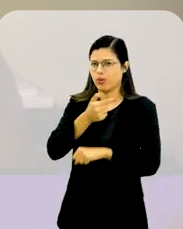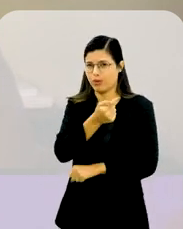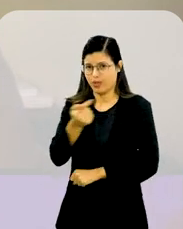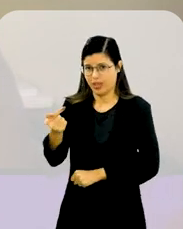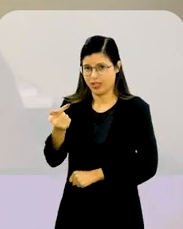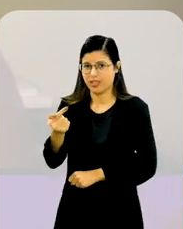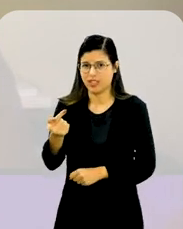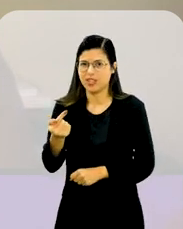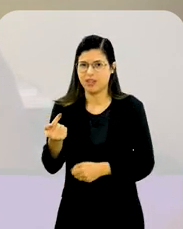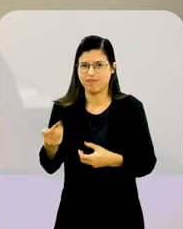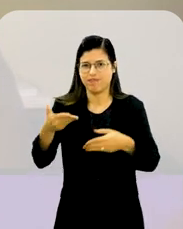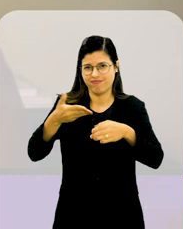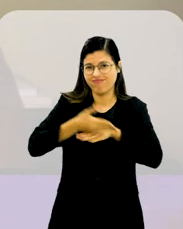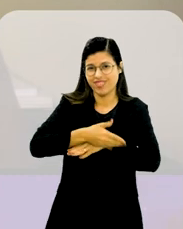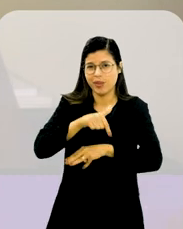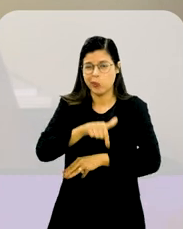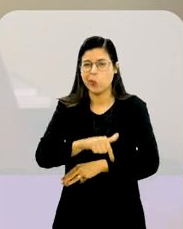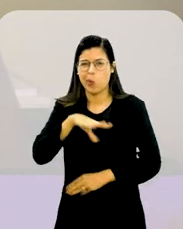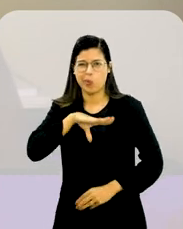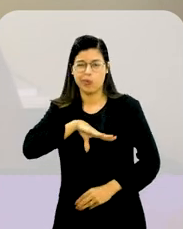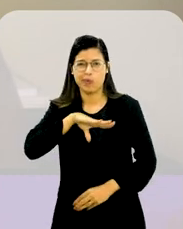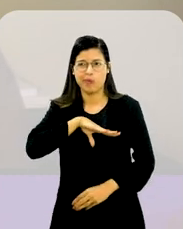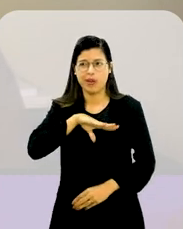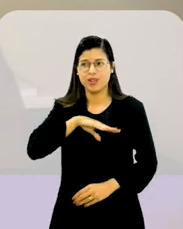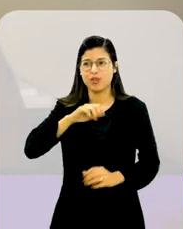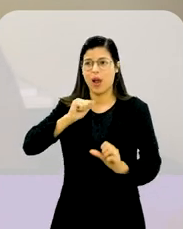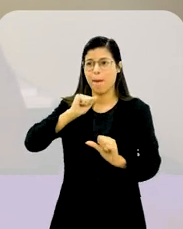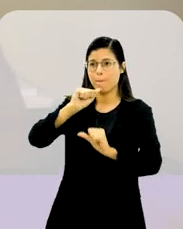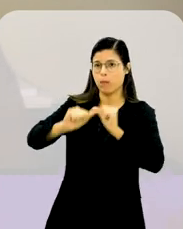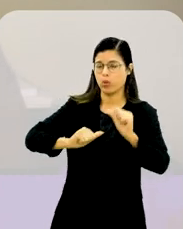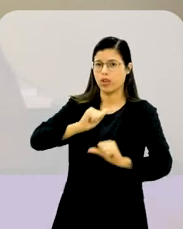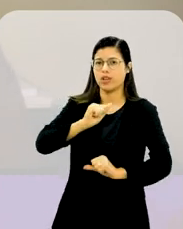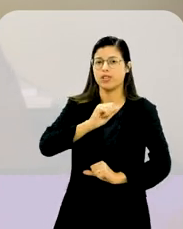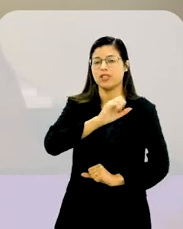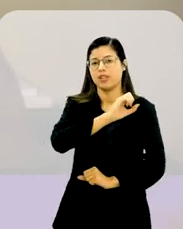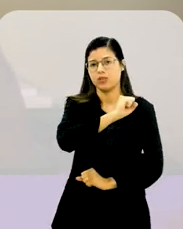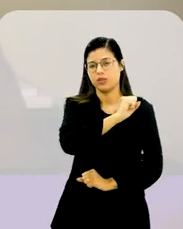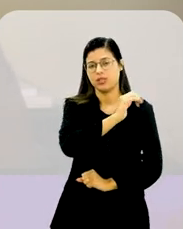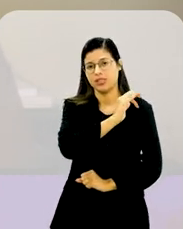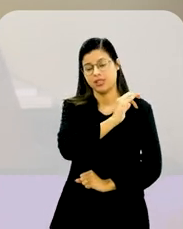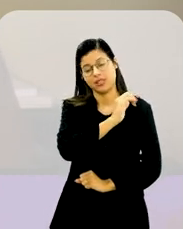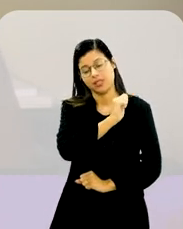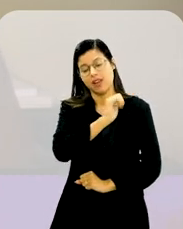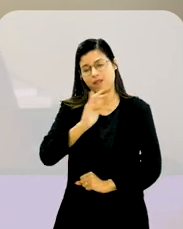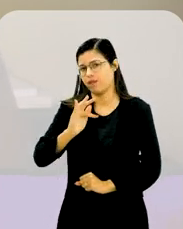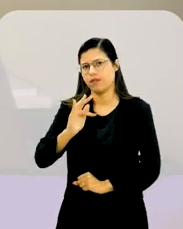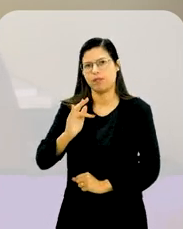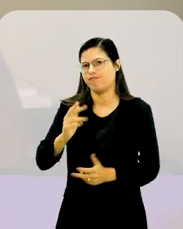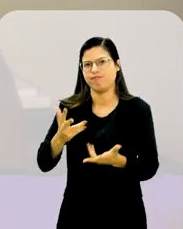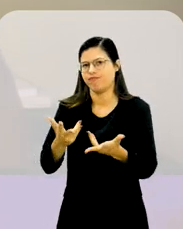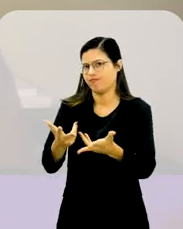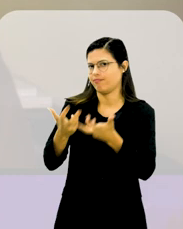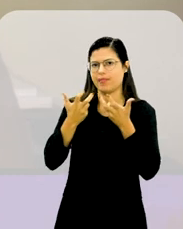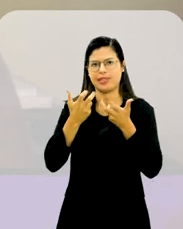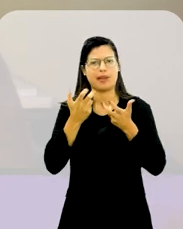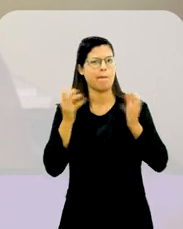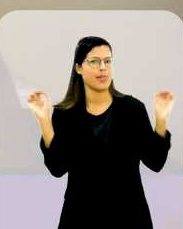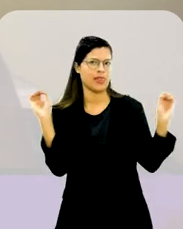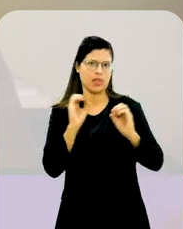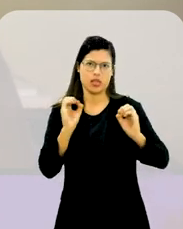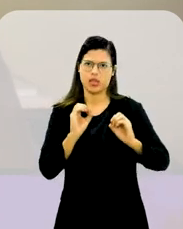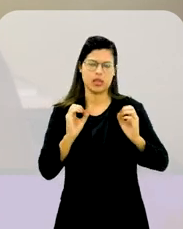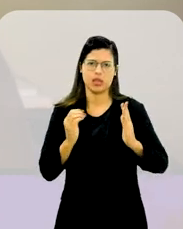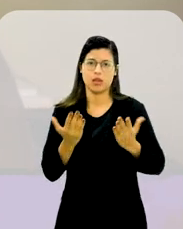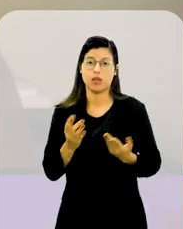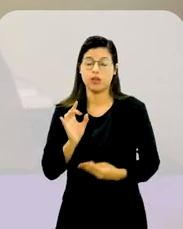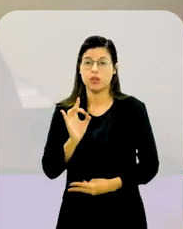os norte-americanos assumiram o Vasco da Gama para cá a mudança de clube associativo para saf eu não vi Sinceramente